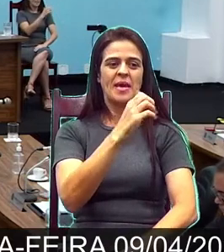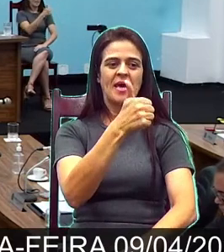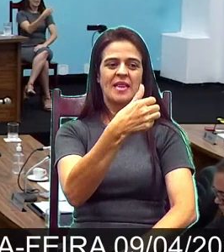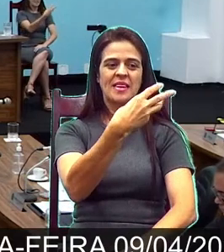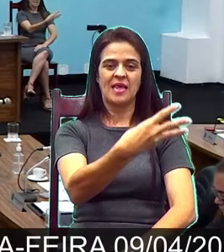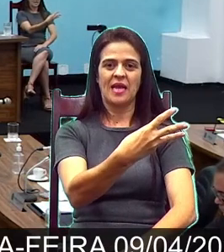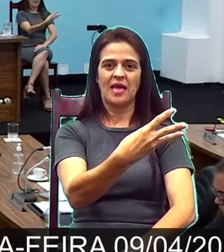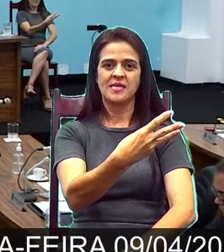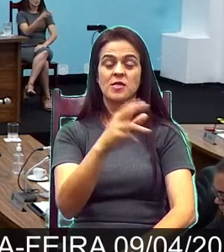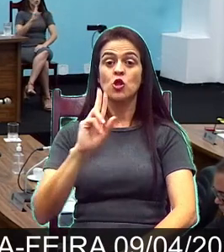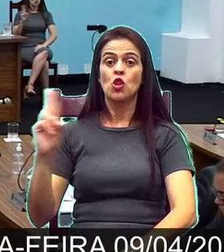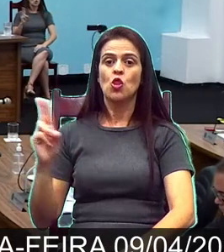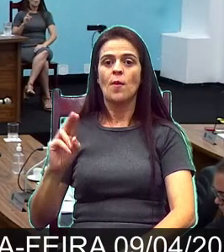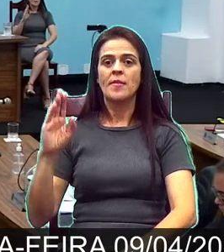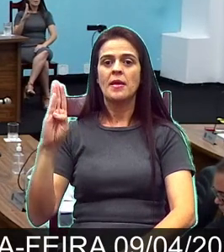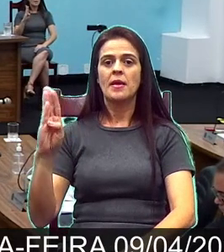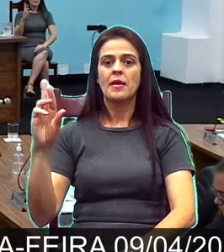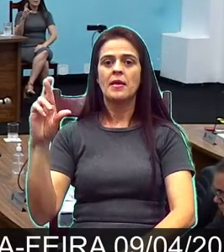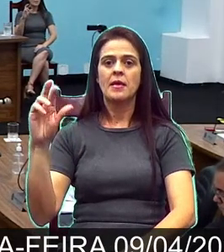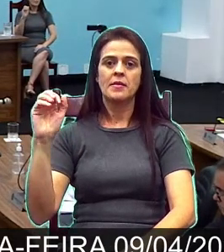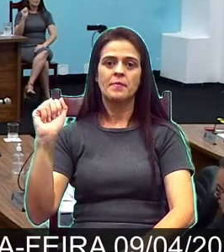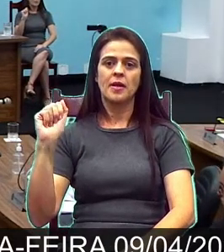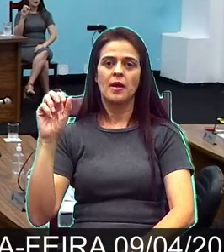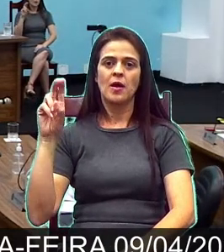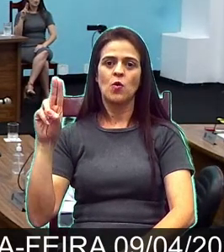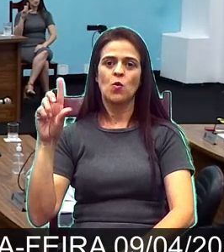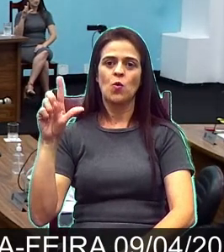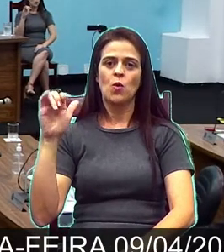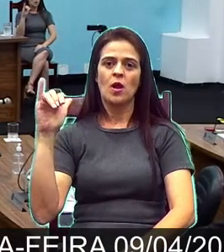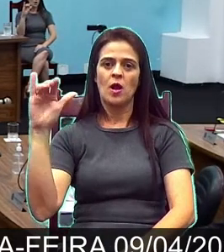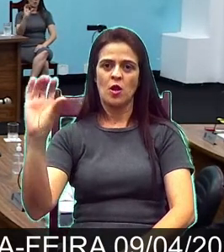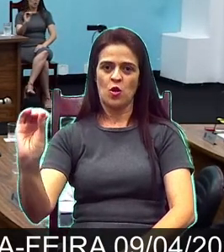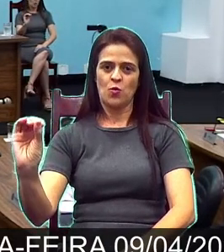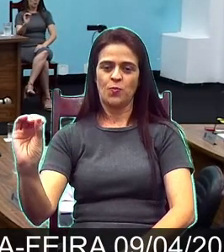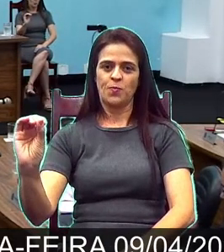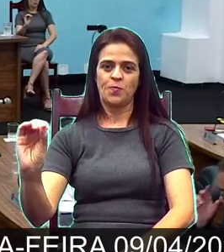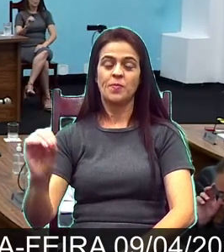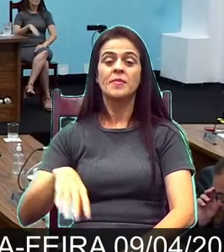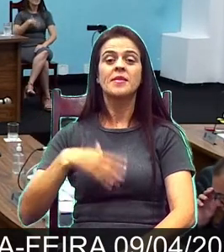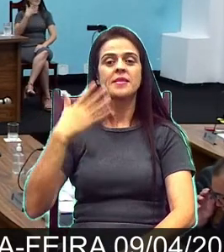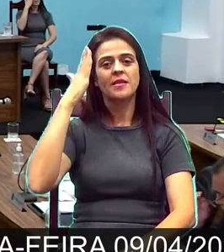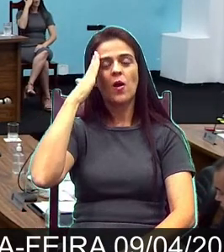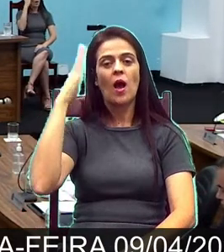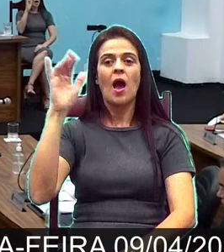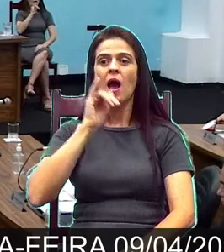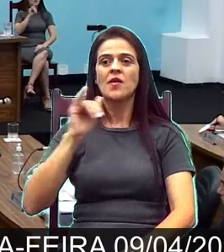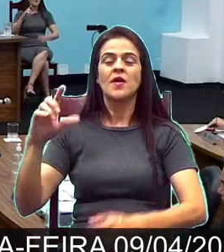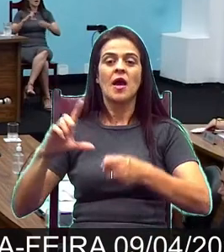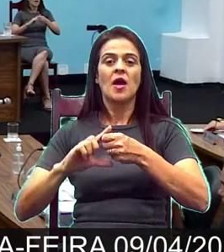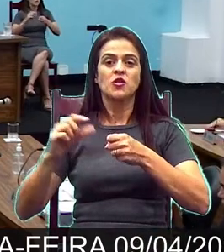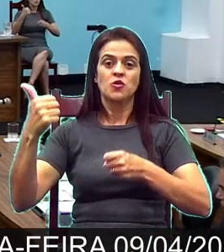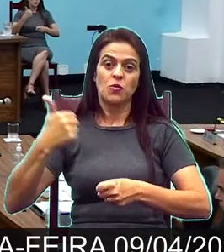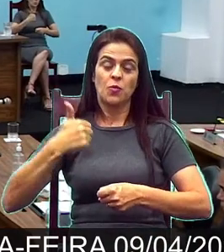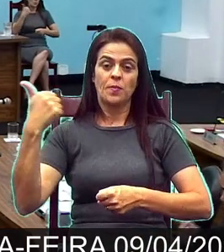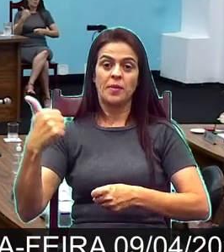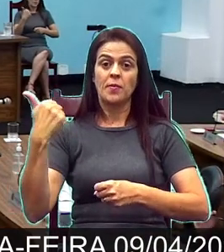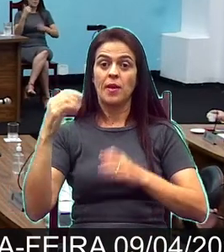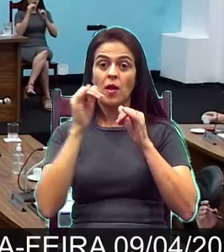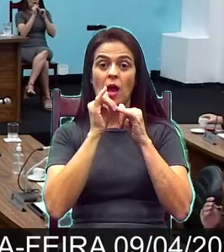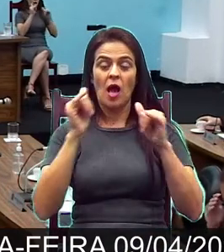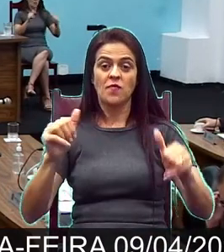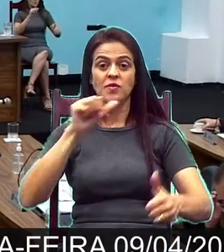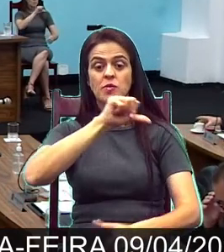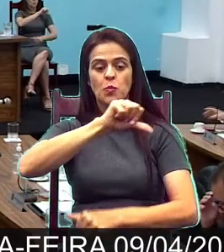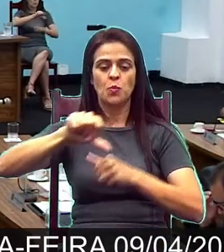para Braulio Raul Pires de Oliveira. Então, no artigo 1º, estabelece que fica alterado pela presente lei, rua B13,